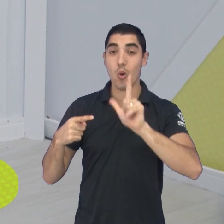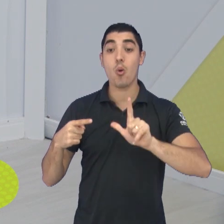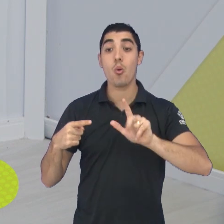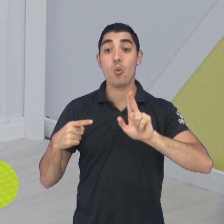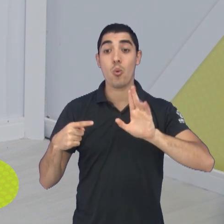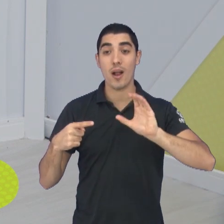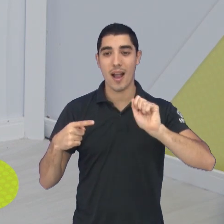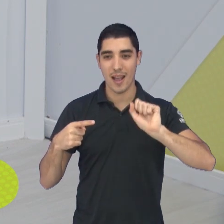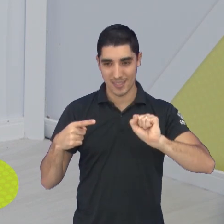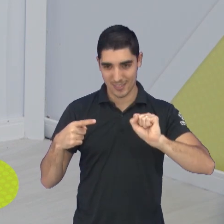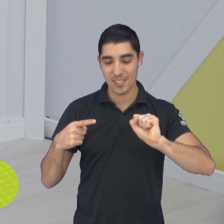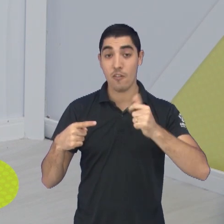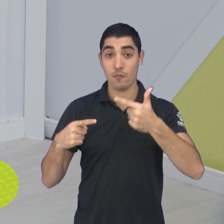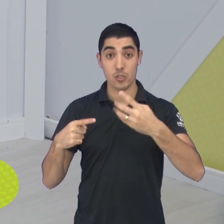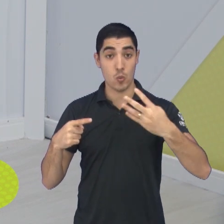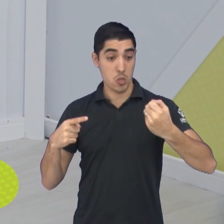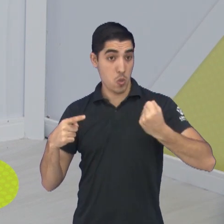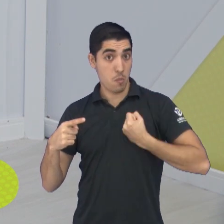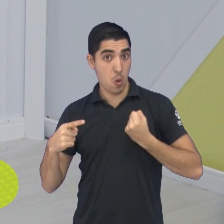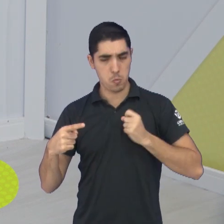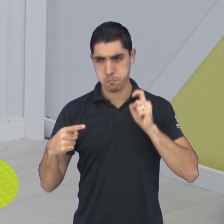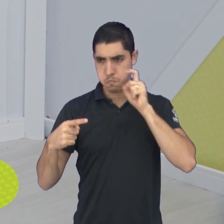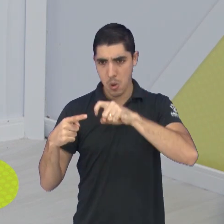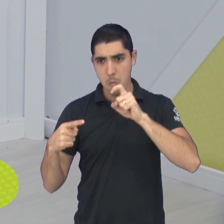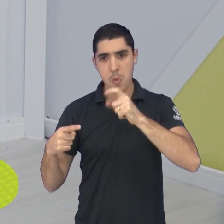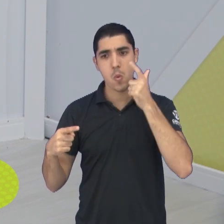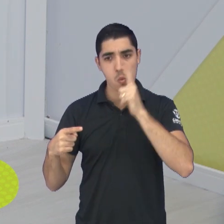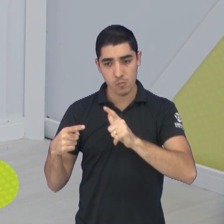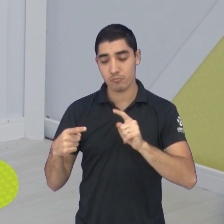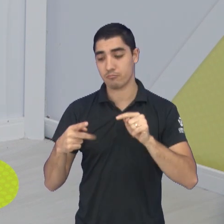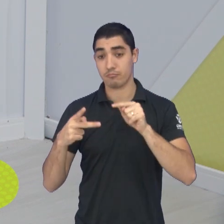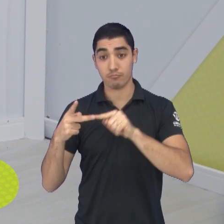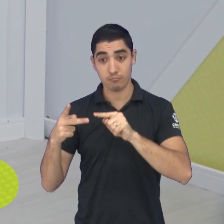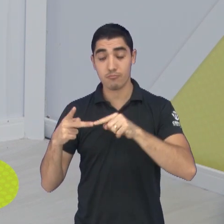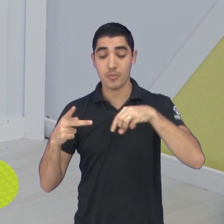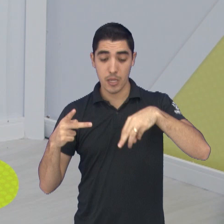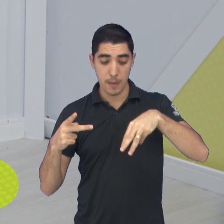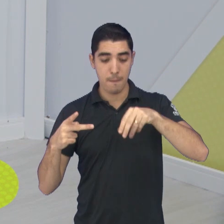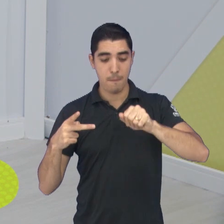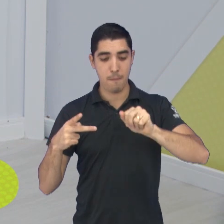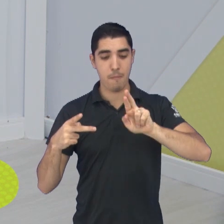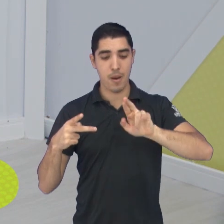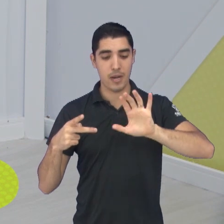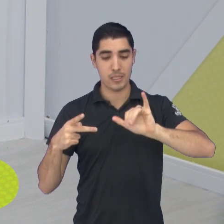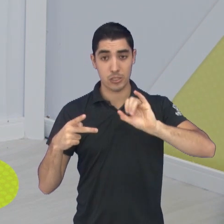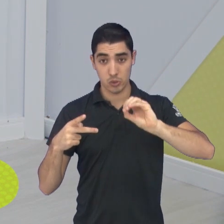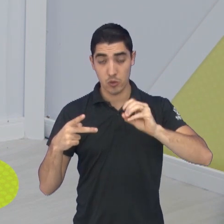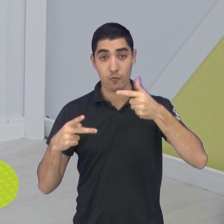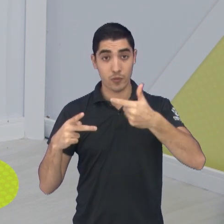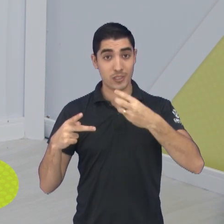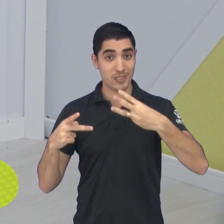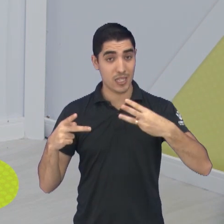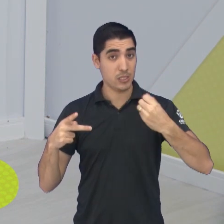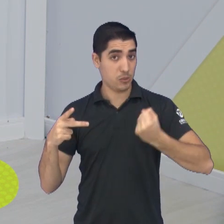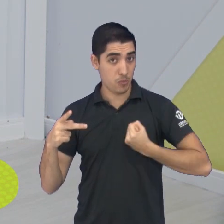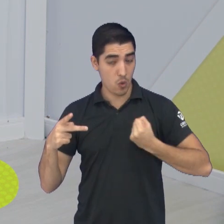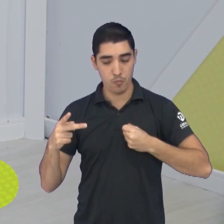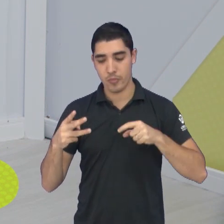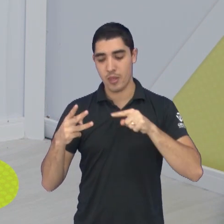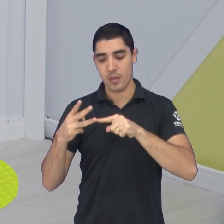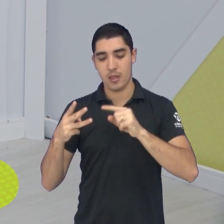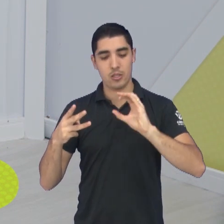Dias, 24 pontos, 4 rebotes e 3 assistências, seguido pelo Márcio, 23 pontos, 7 rebotes e 1 assistência. E o